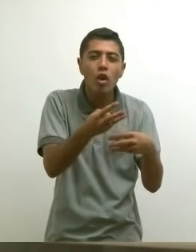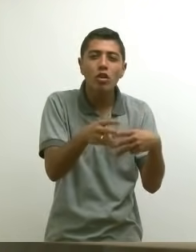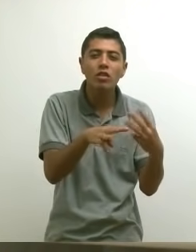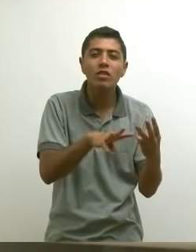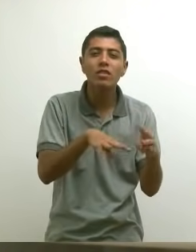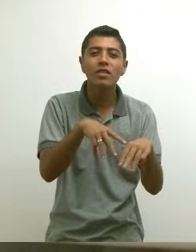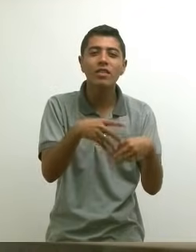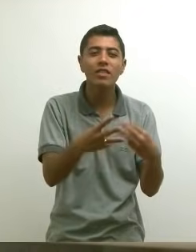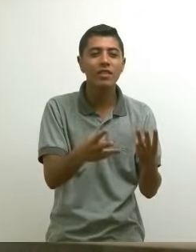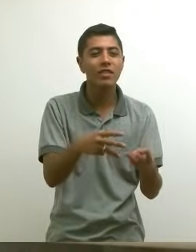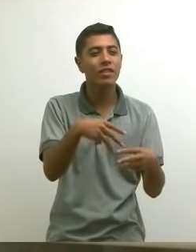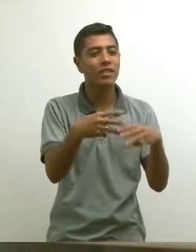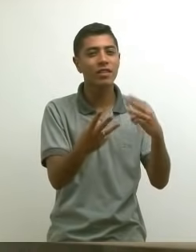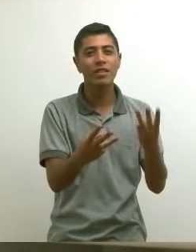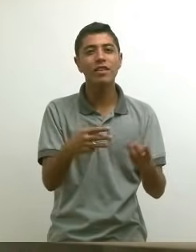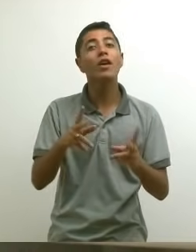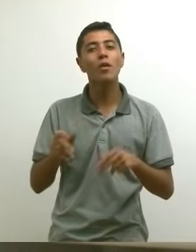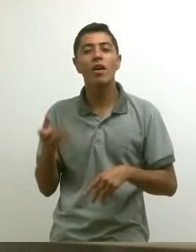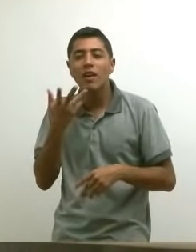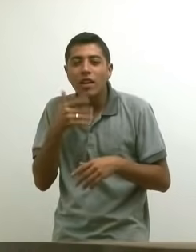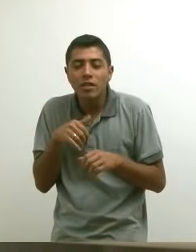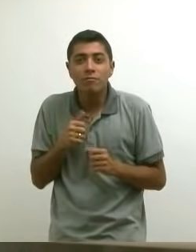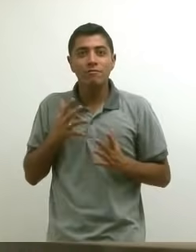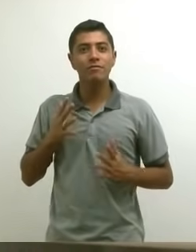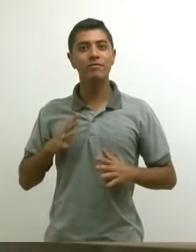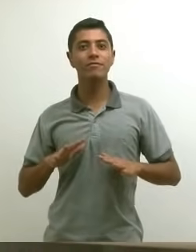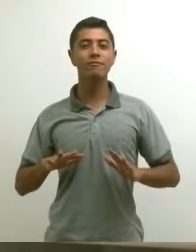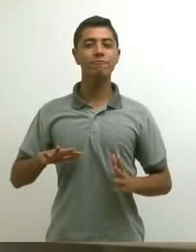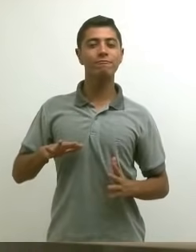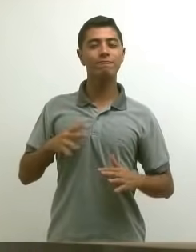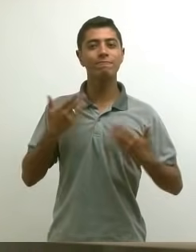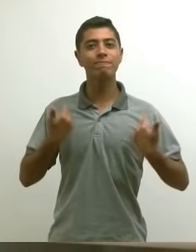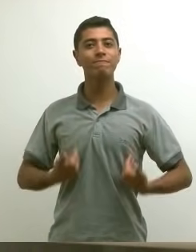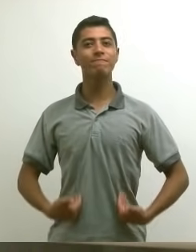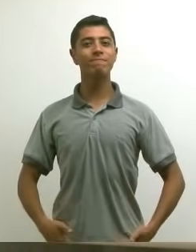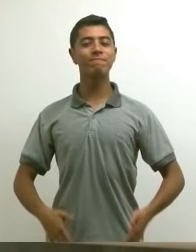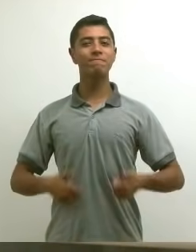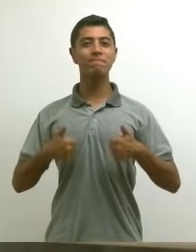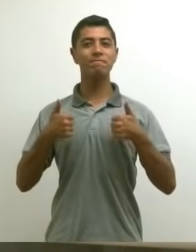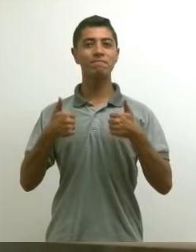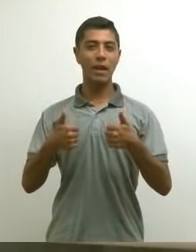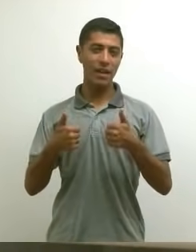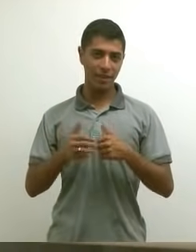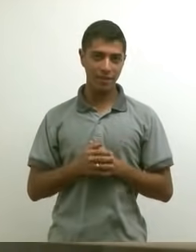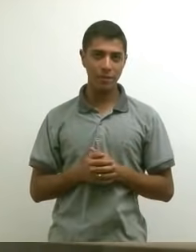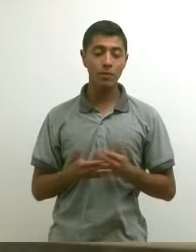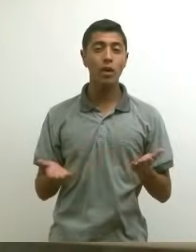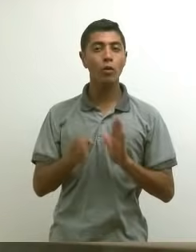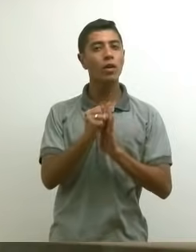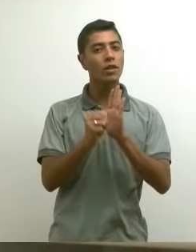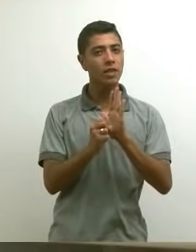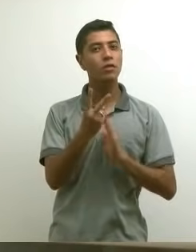enfim a gente está vivendo no século 21 neste momento agora o momento eu acho que é bem interessante